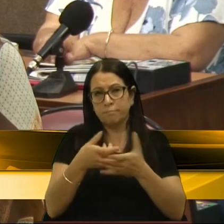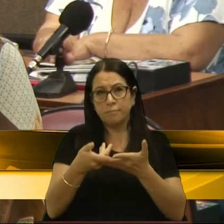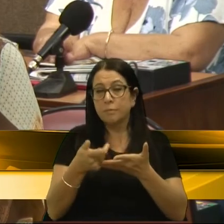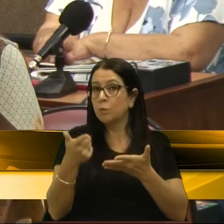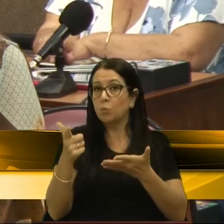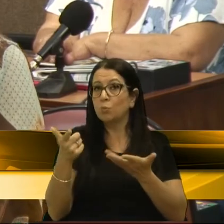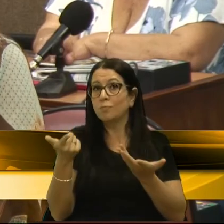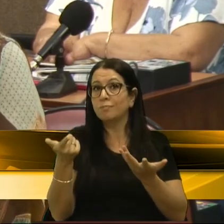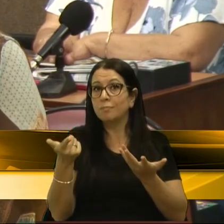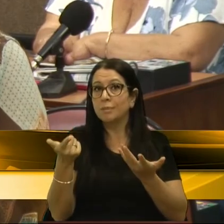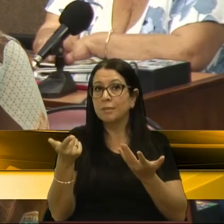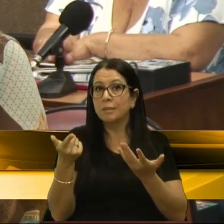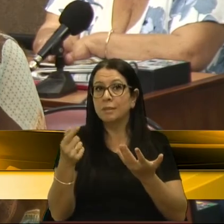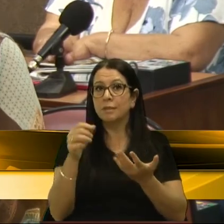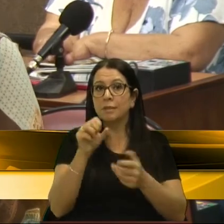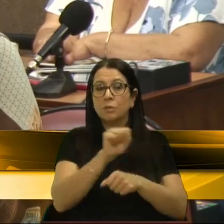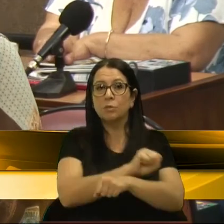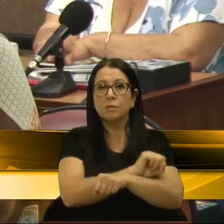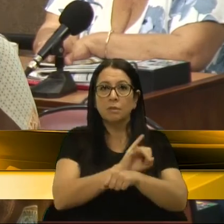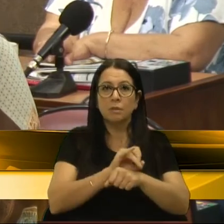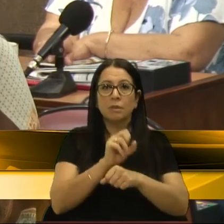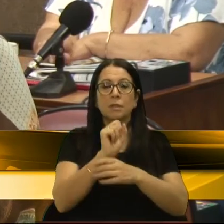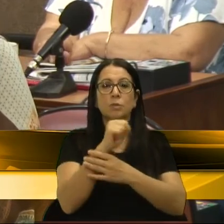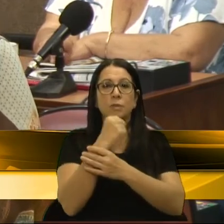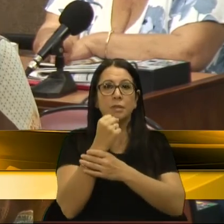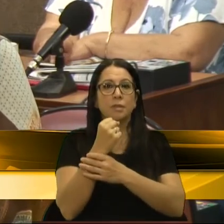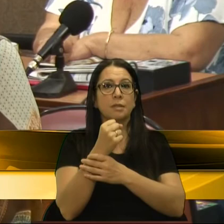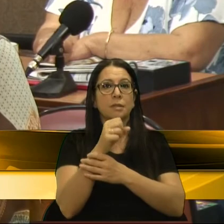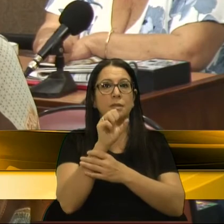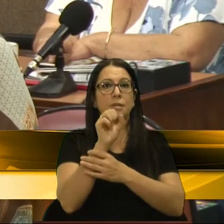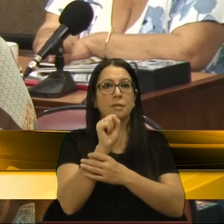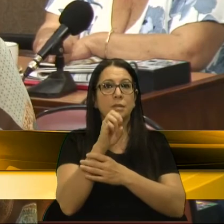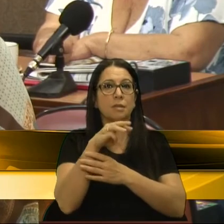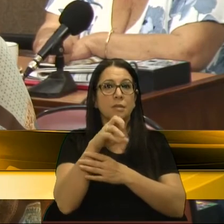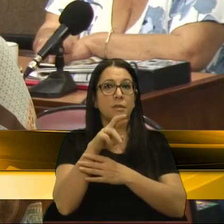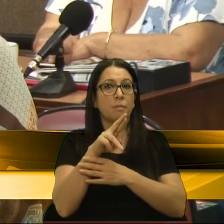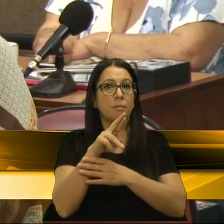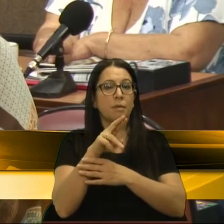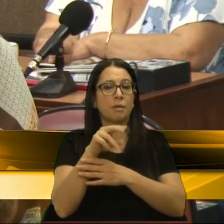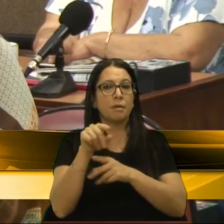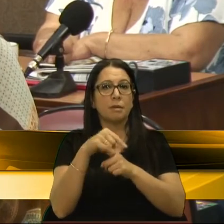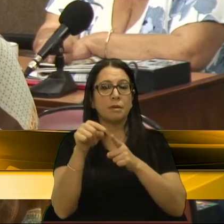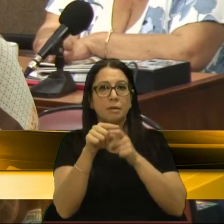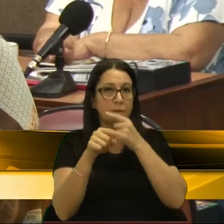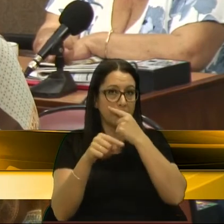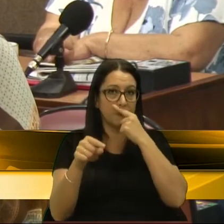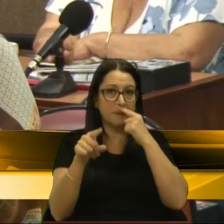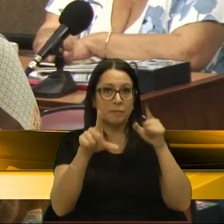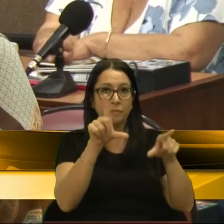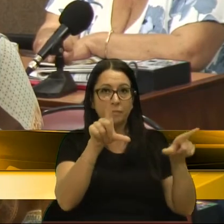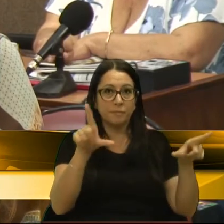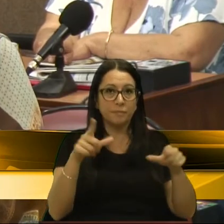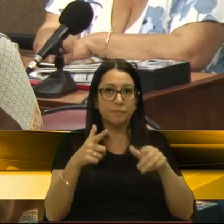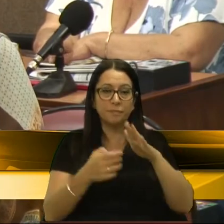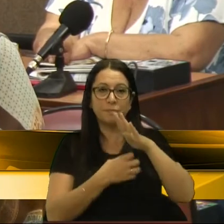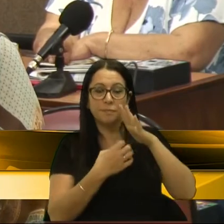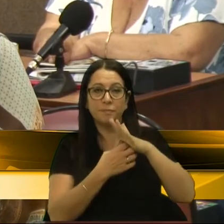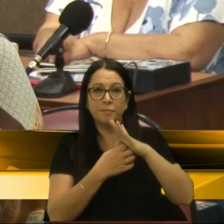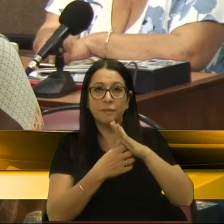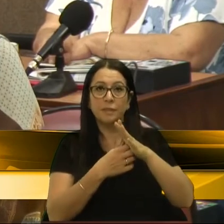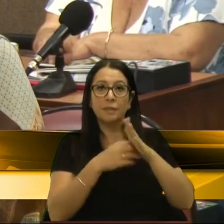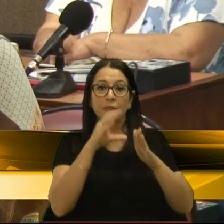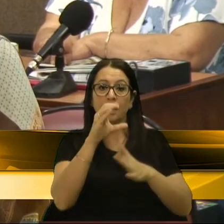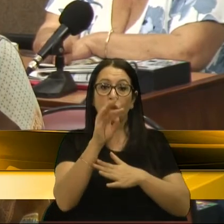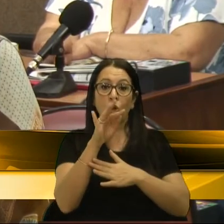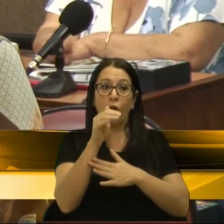não existe o SENAI, o SENAC, o SENAR. E nesses locais tem empresas e tem cotas